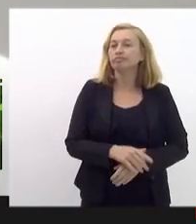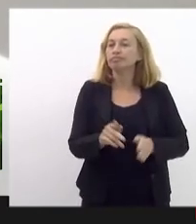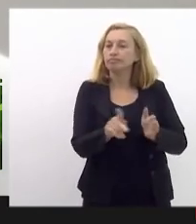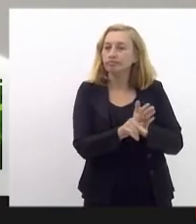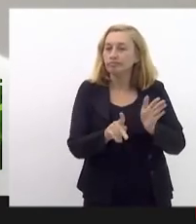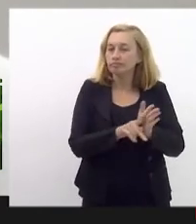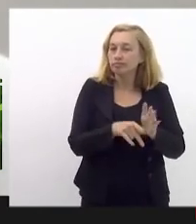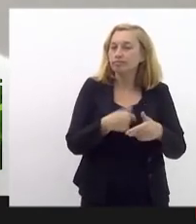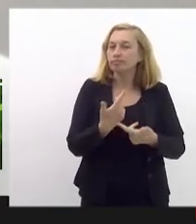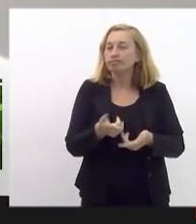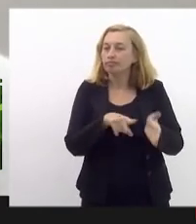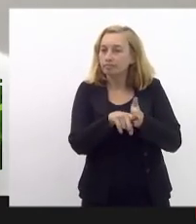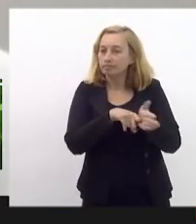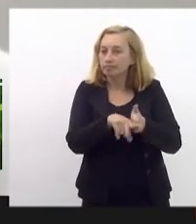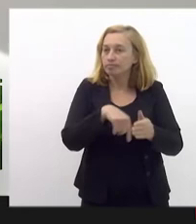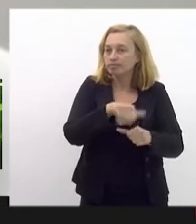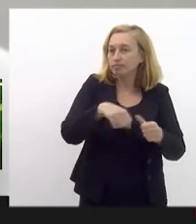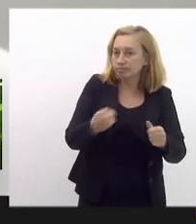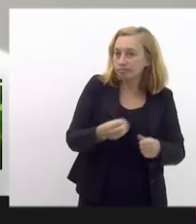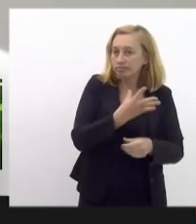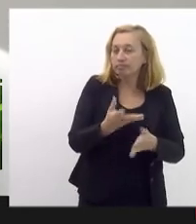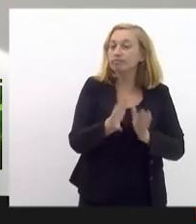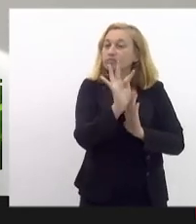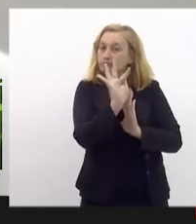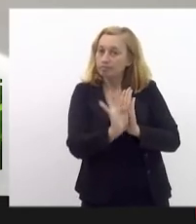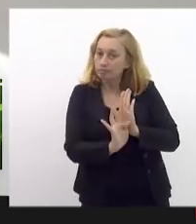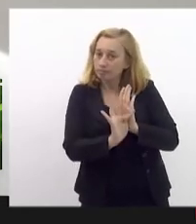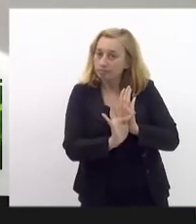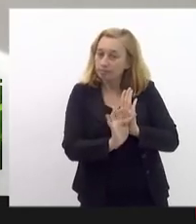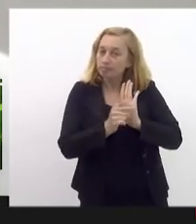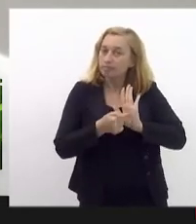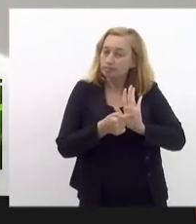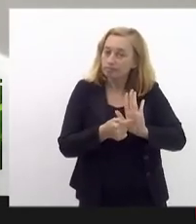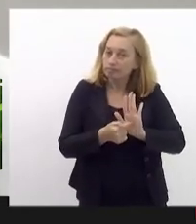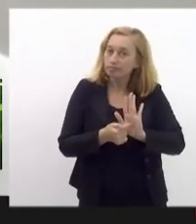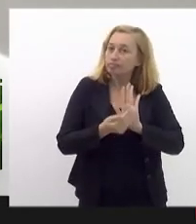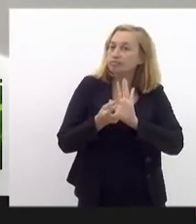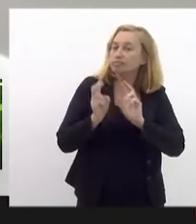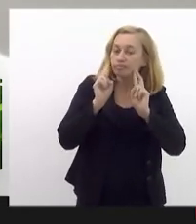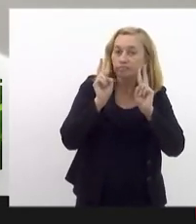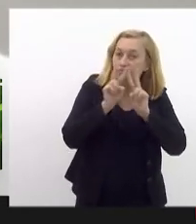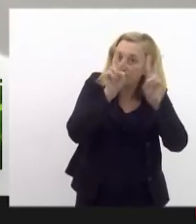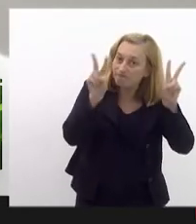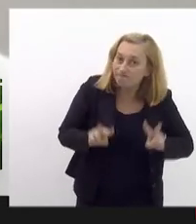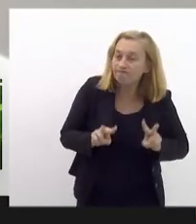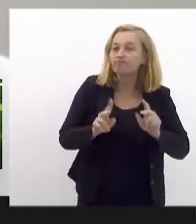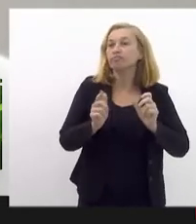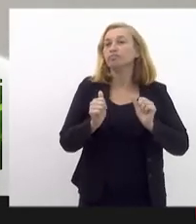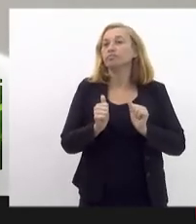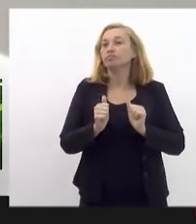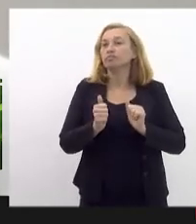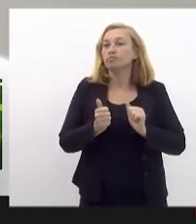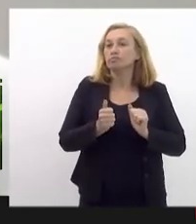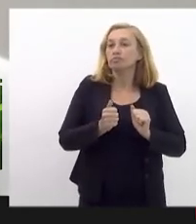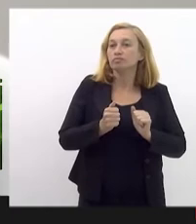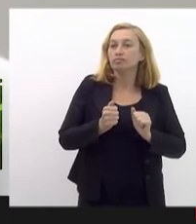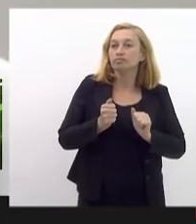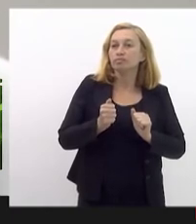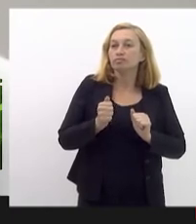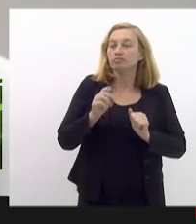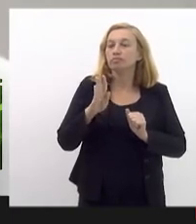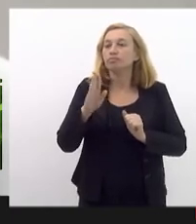pesquisa, desenvolvimento e inovação. Então, o texto traz essa previsão, né, de bolsas,